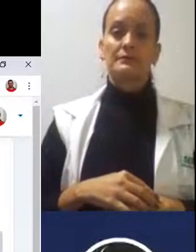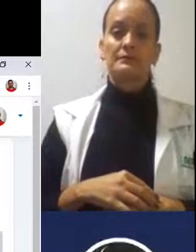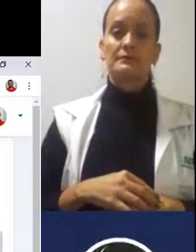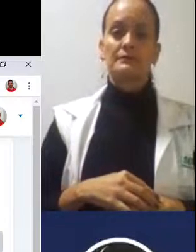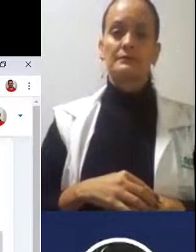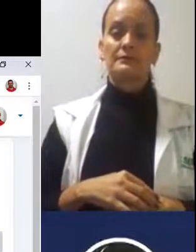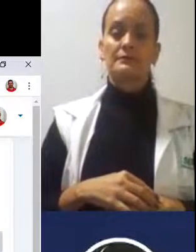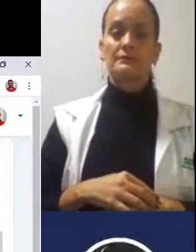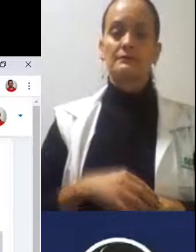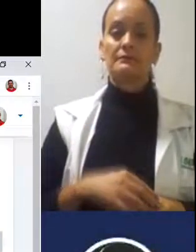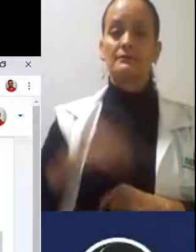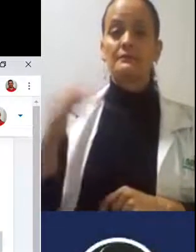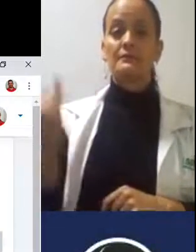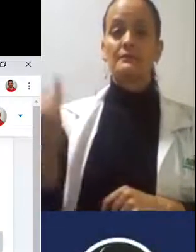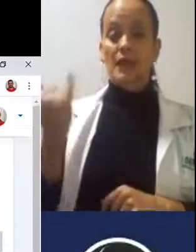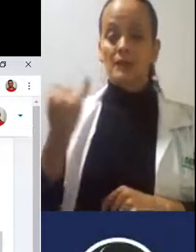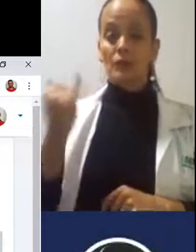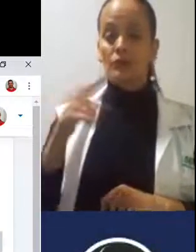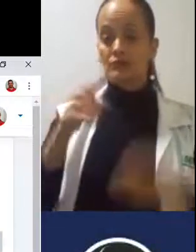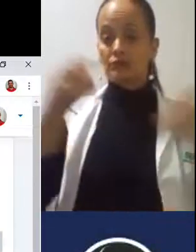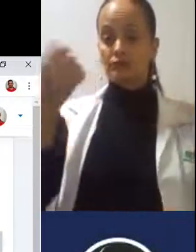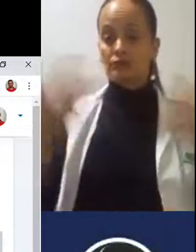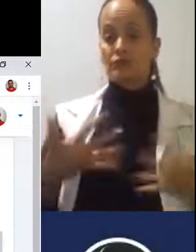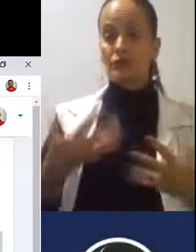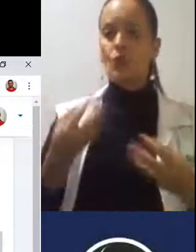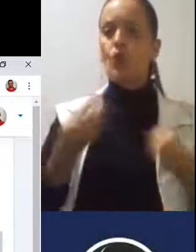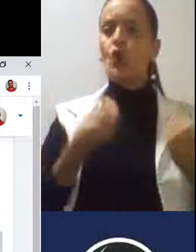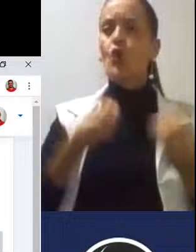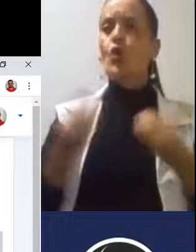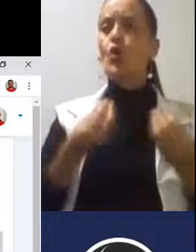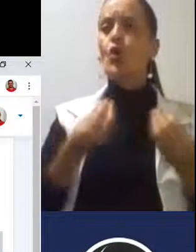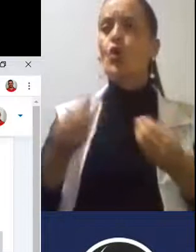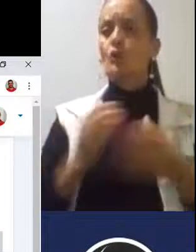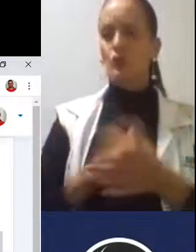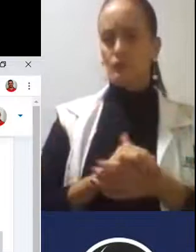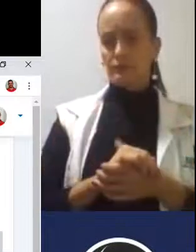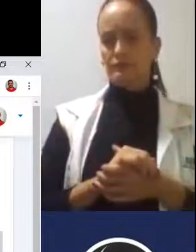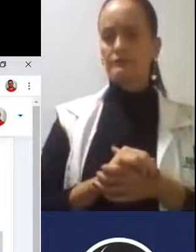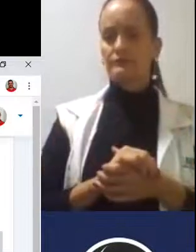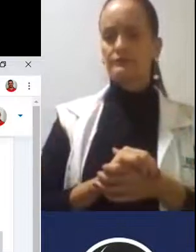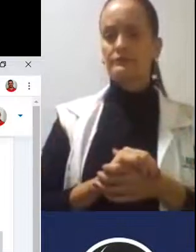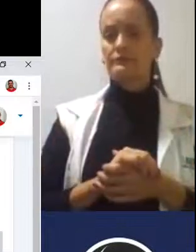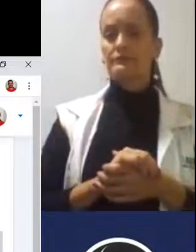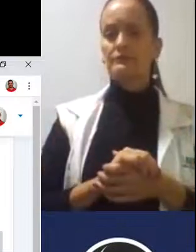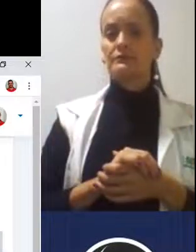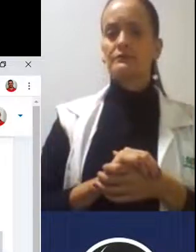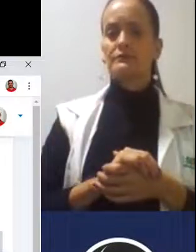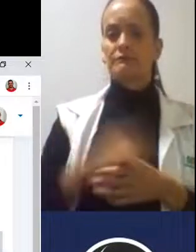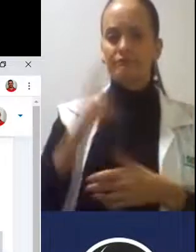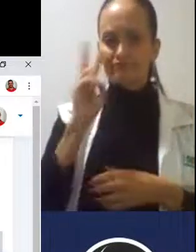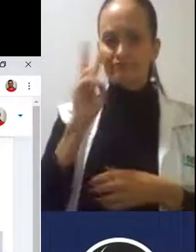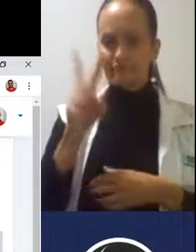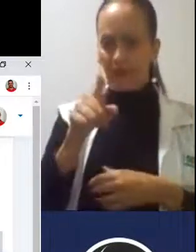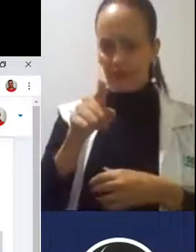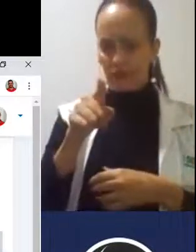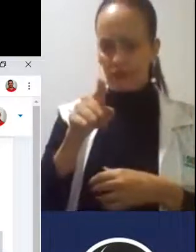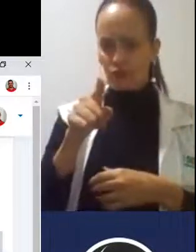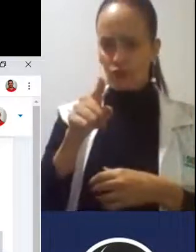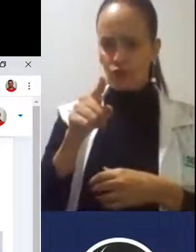então é importante a gente definir isso aqui, ó, como medir resistência elétrica, né? Então vai ter um videozinho aqui, ó, mostrando o processo